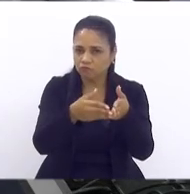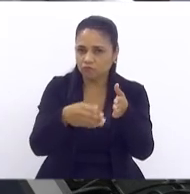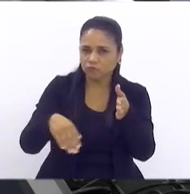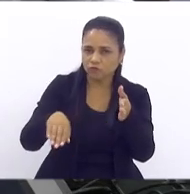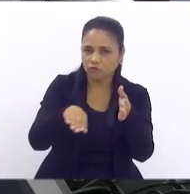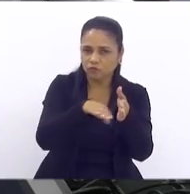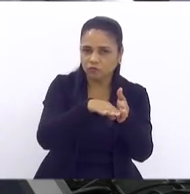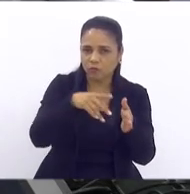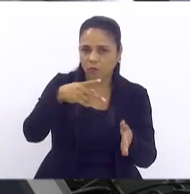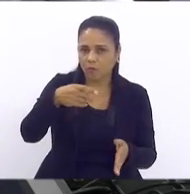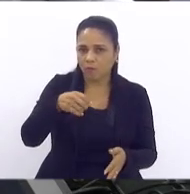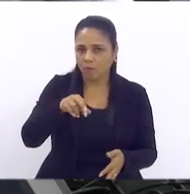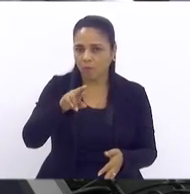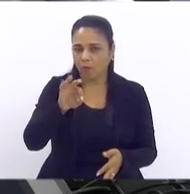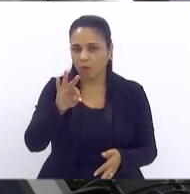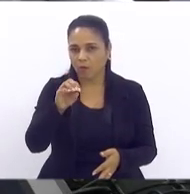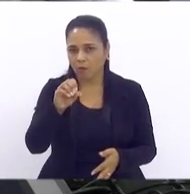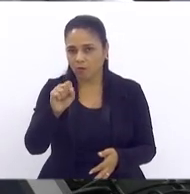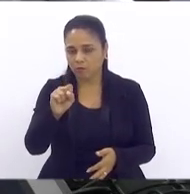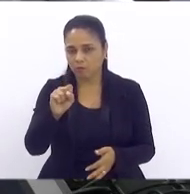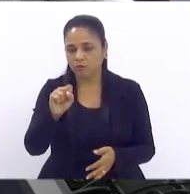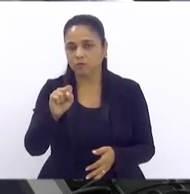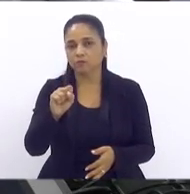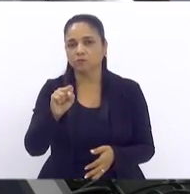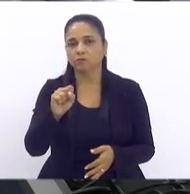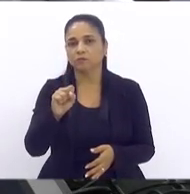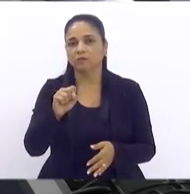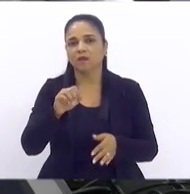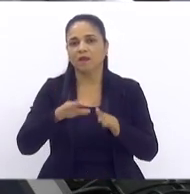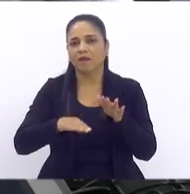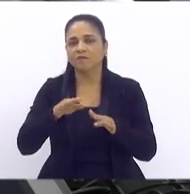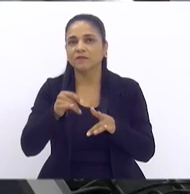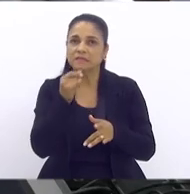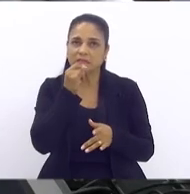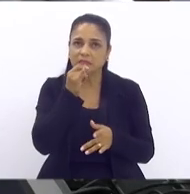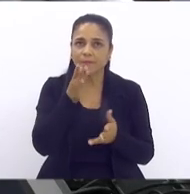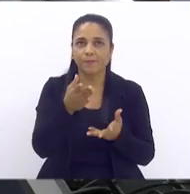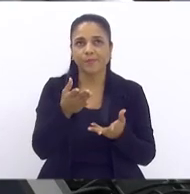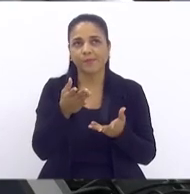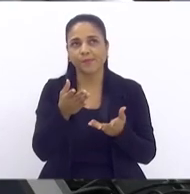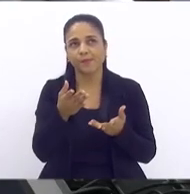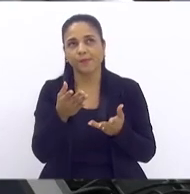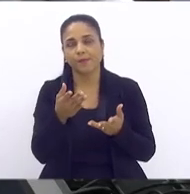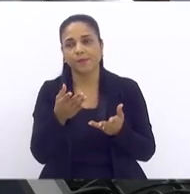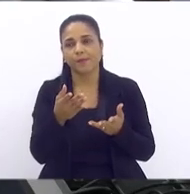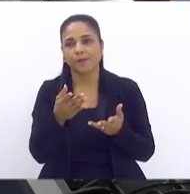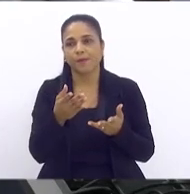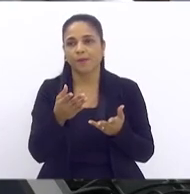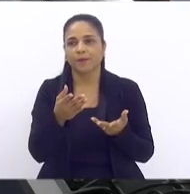na Lesta, às vezes eles colocam... Por exemplo, a estabelecimento